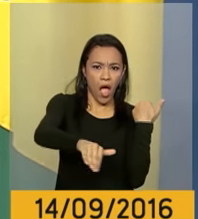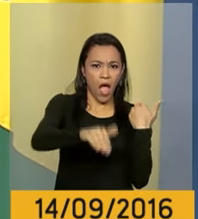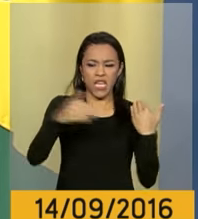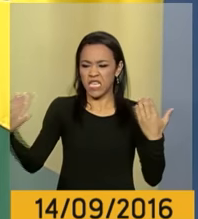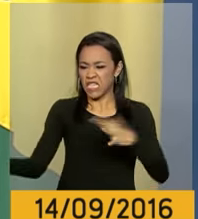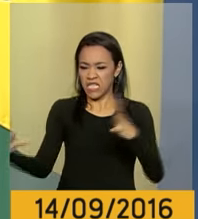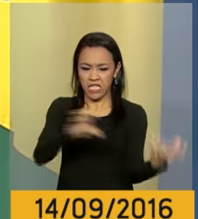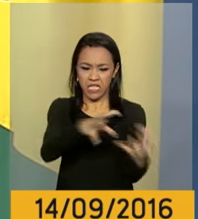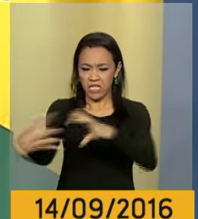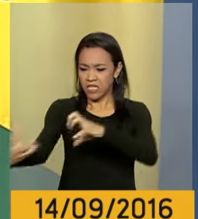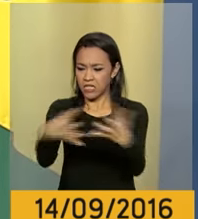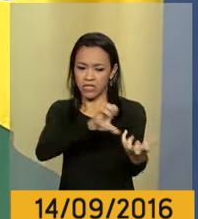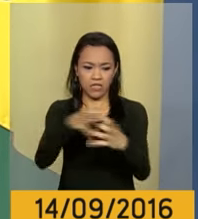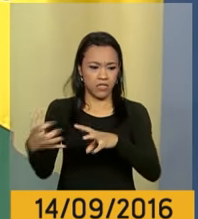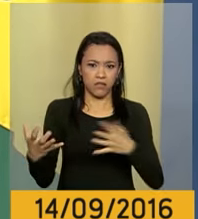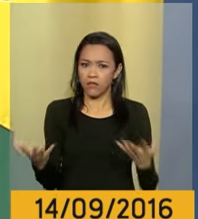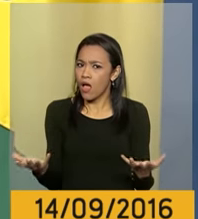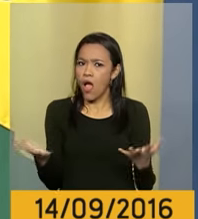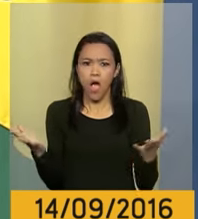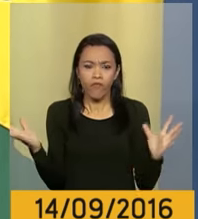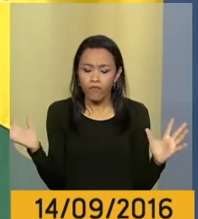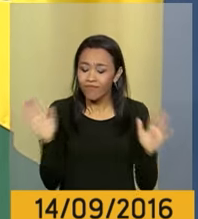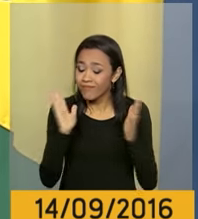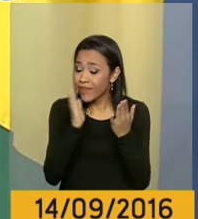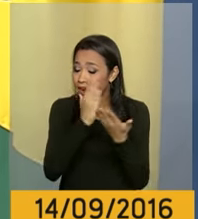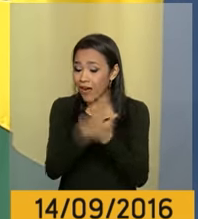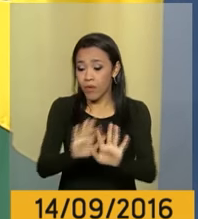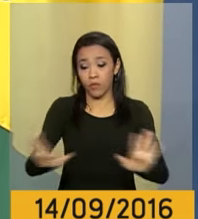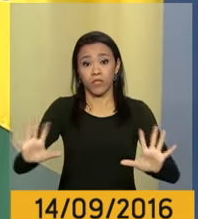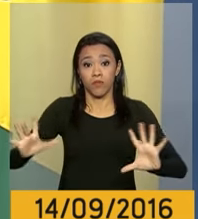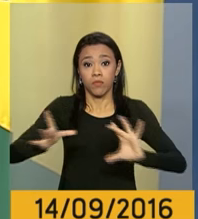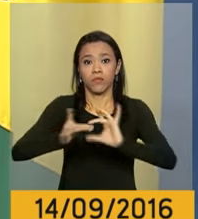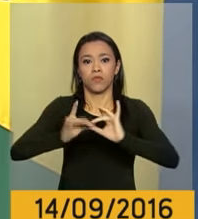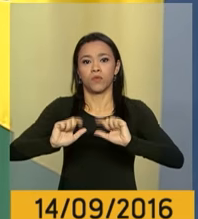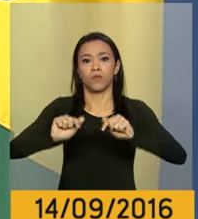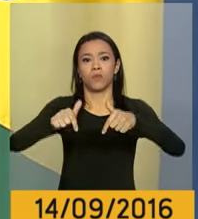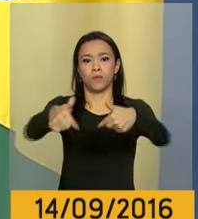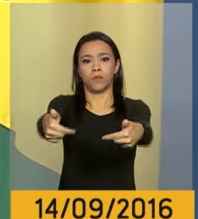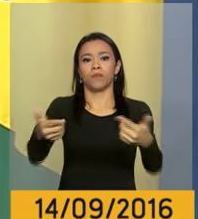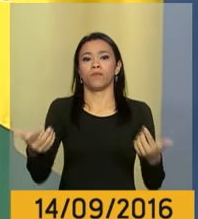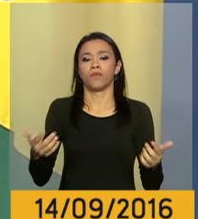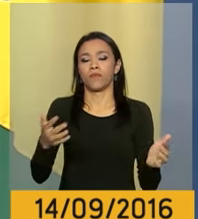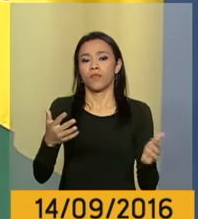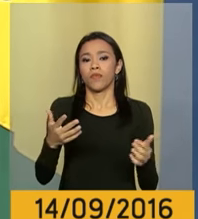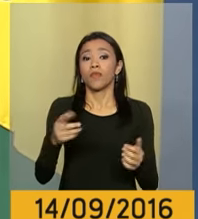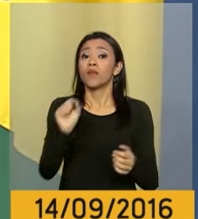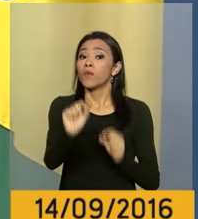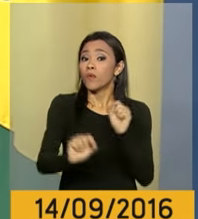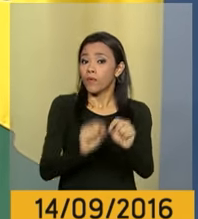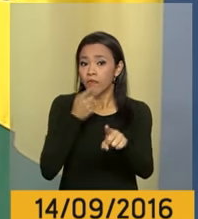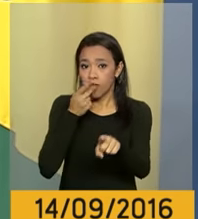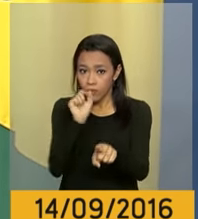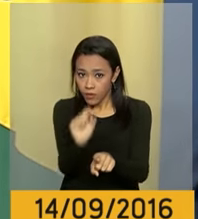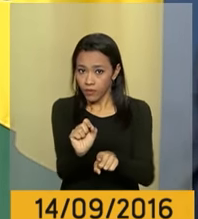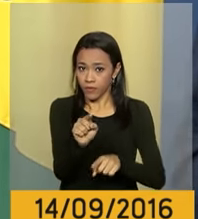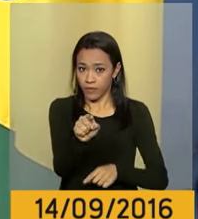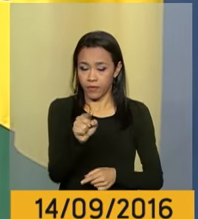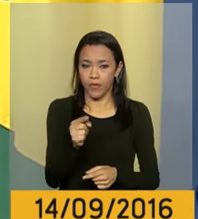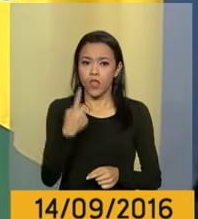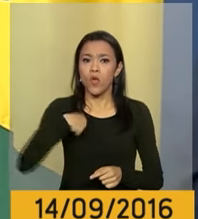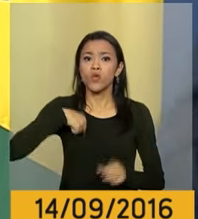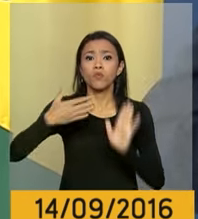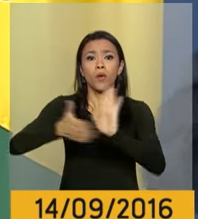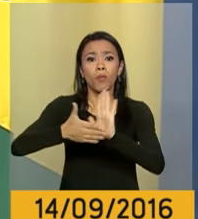somar-se, de adicionar-se, de somar esforços. Então, o que nós estamos propondo, muitas vezes não encontramos eco, mas estamos propondo, é